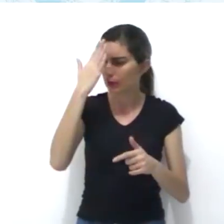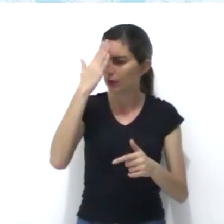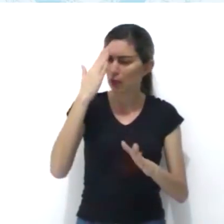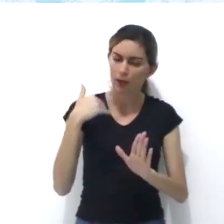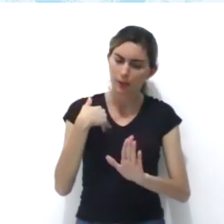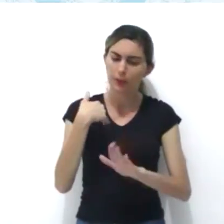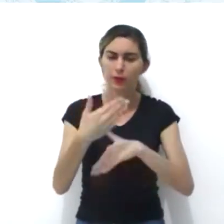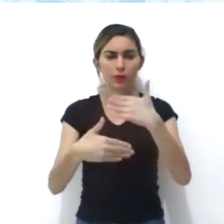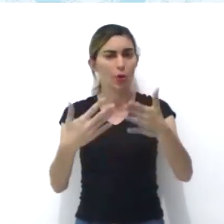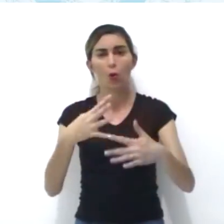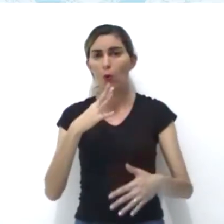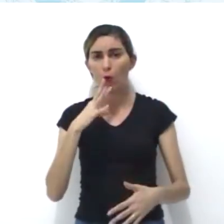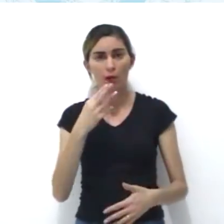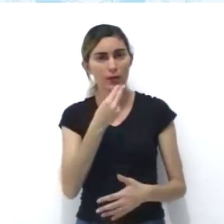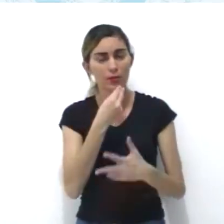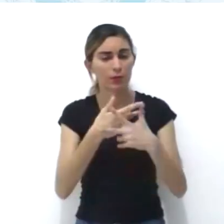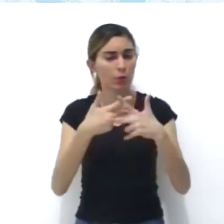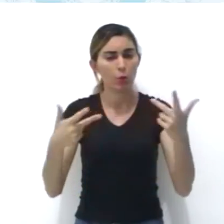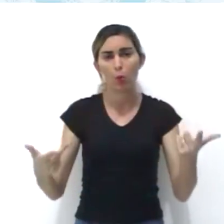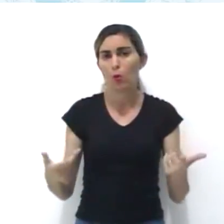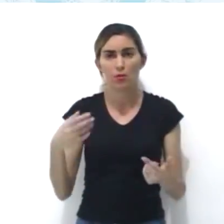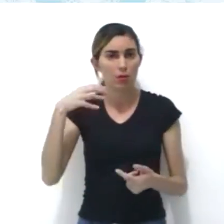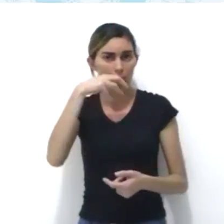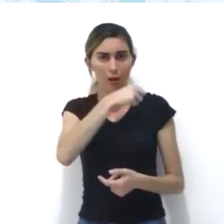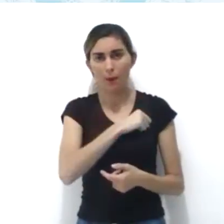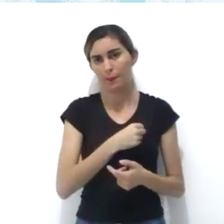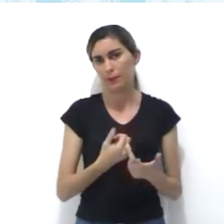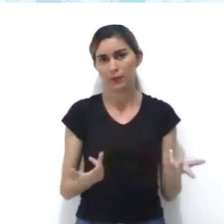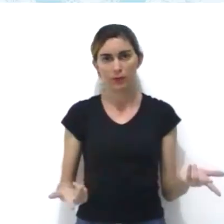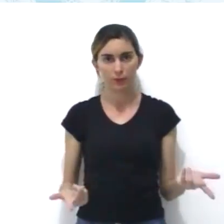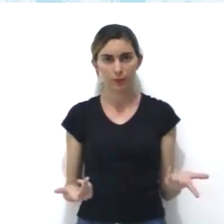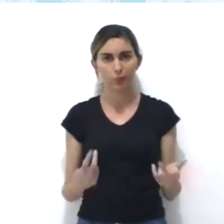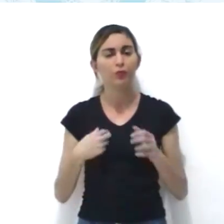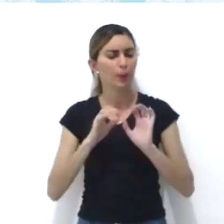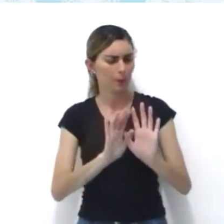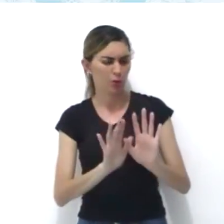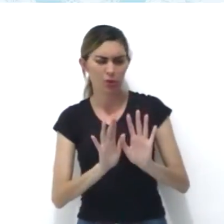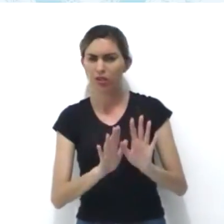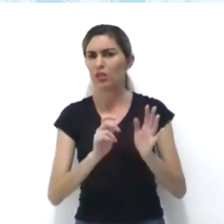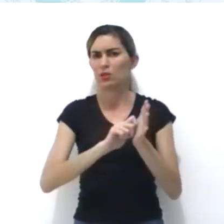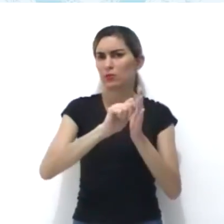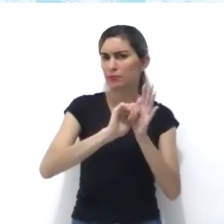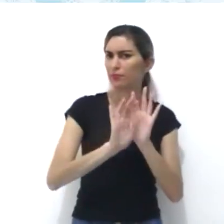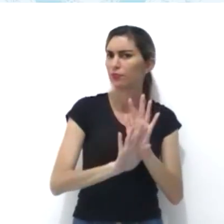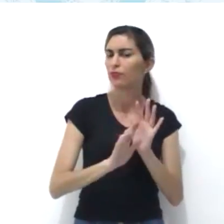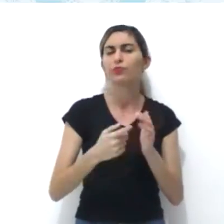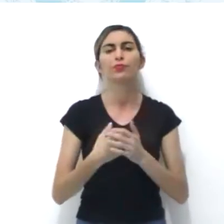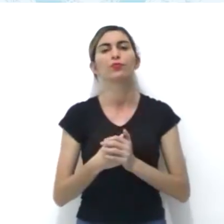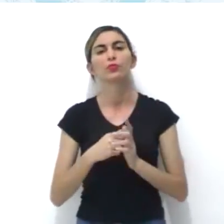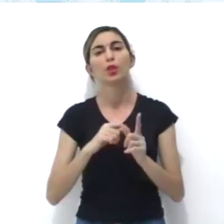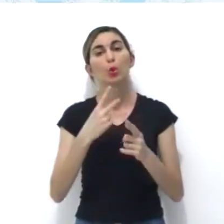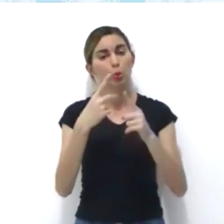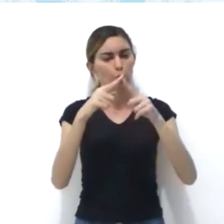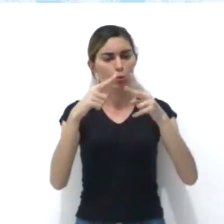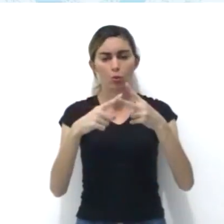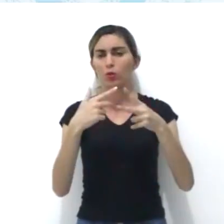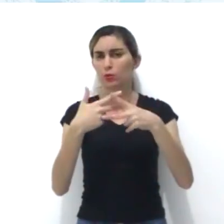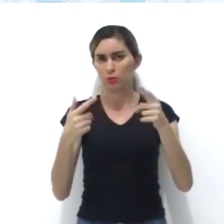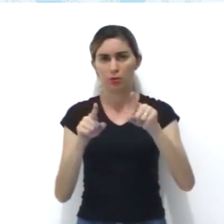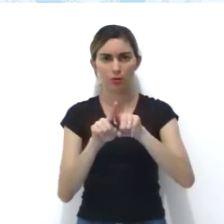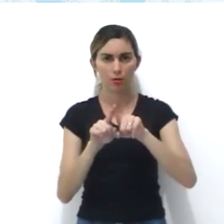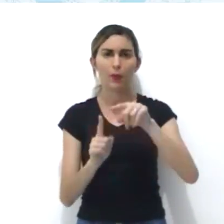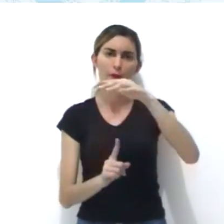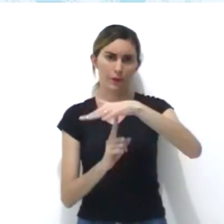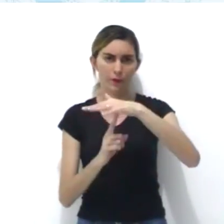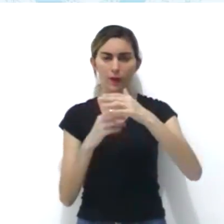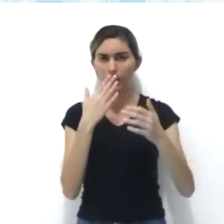porque a gente sabe que a construção do conhecimento é algo muito rápido, né? Então, pode deixar ali, não tem nenhum problema. Duas coisas